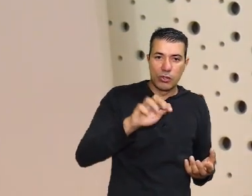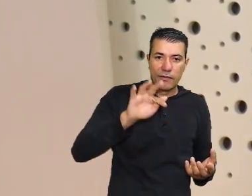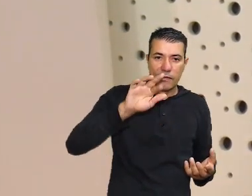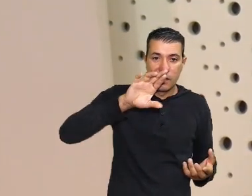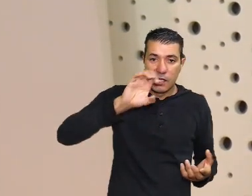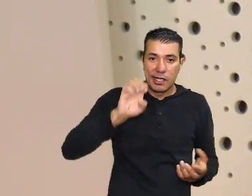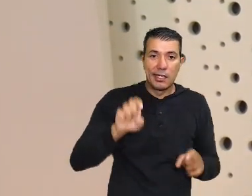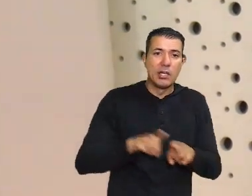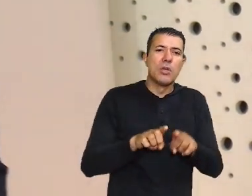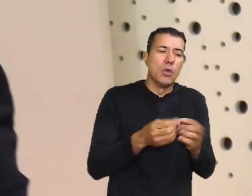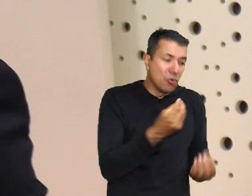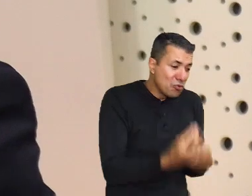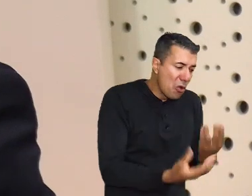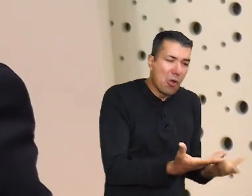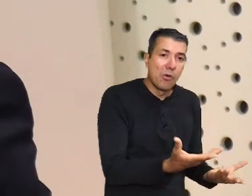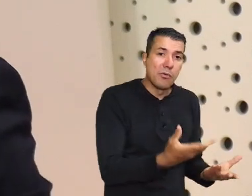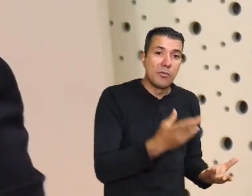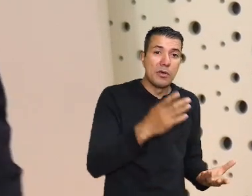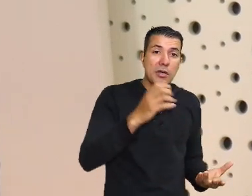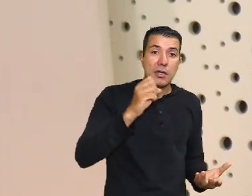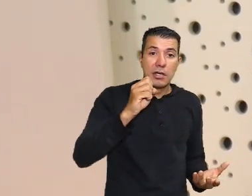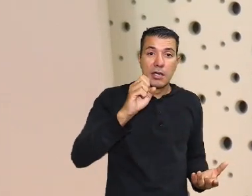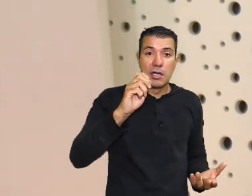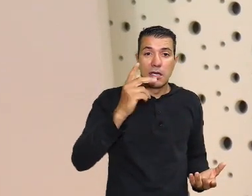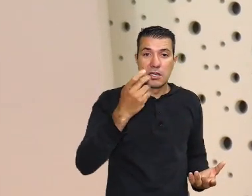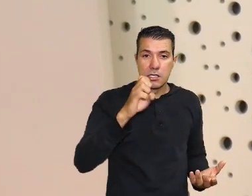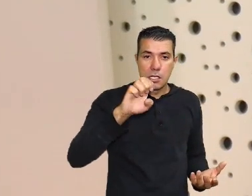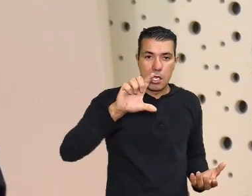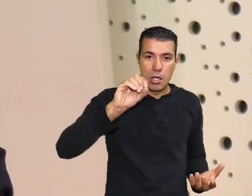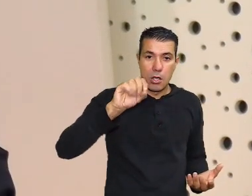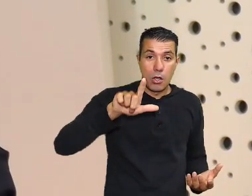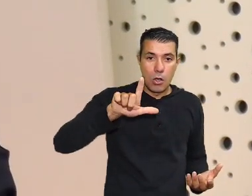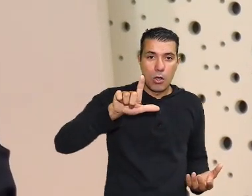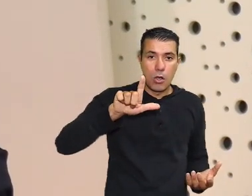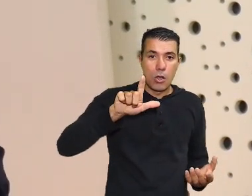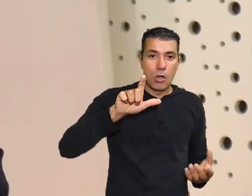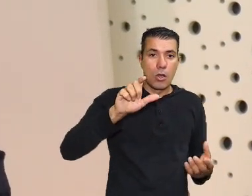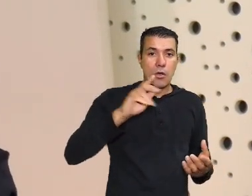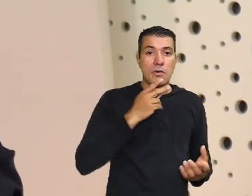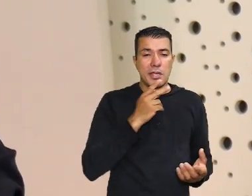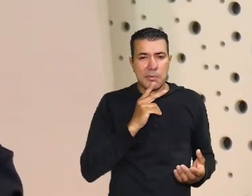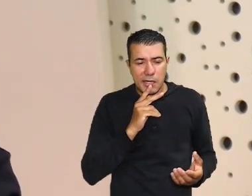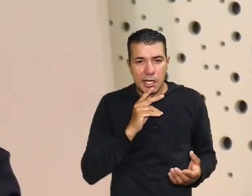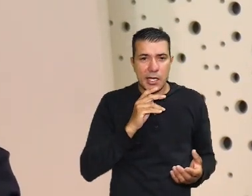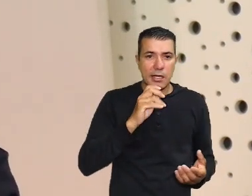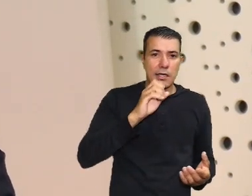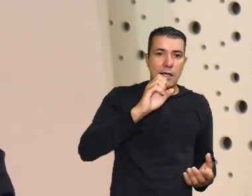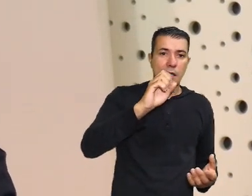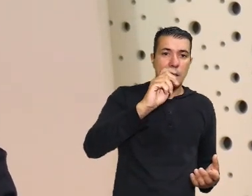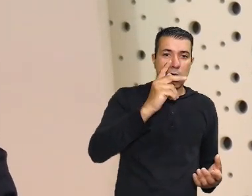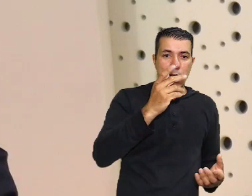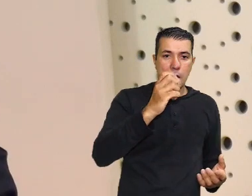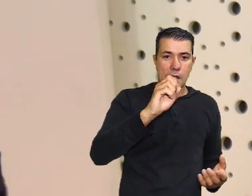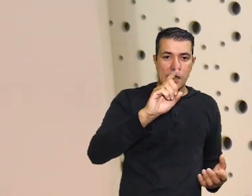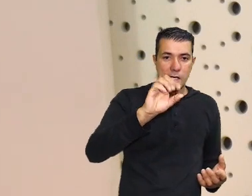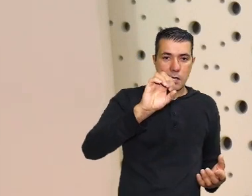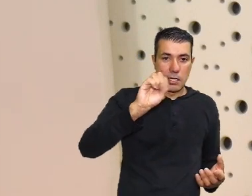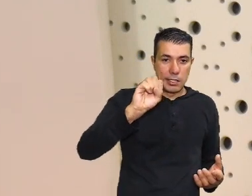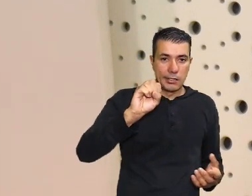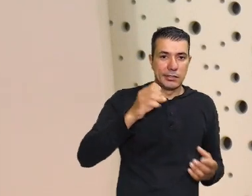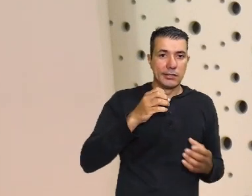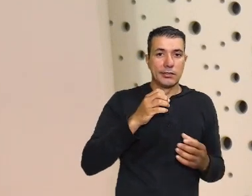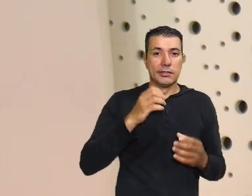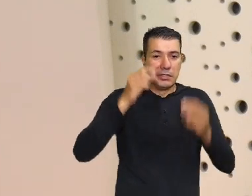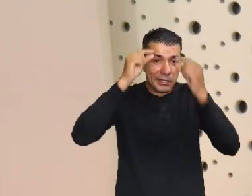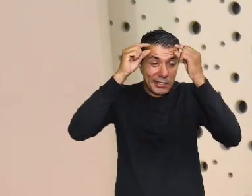que inferno, Sheol, do hebraico, Hades, do grego, é lugar onde os mortos dormem, é o lugar